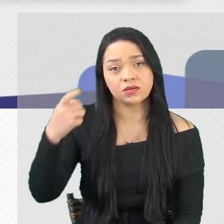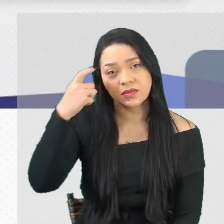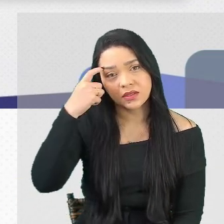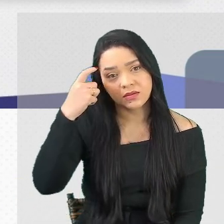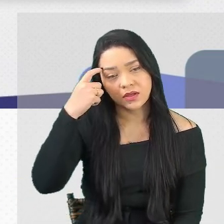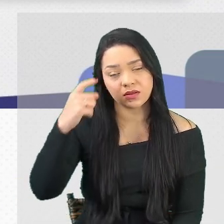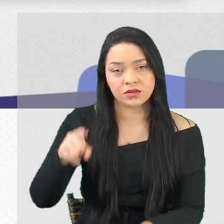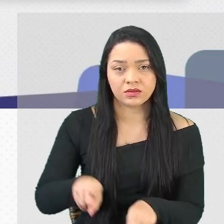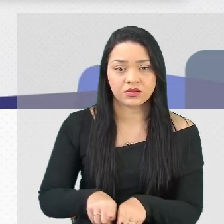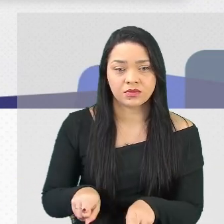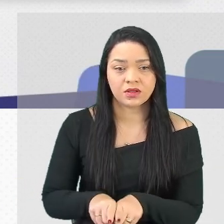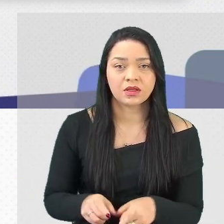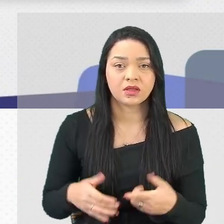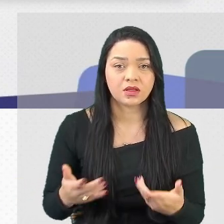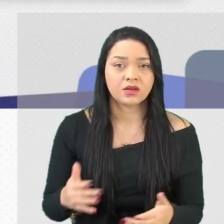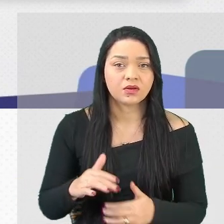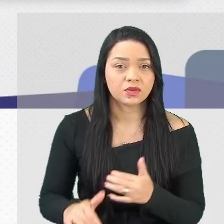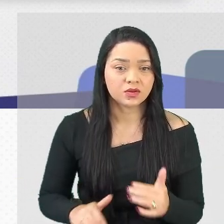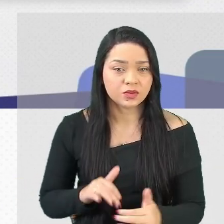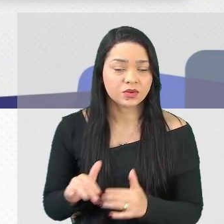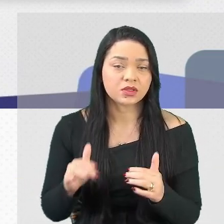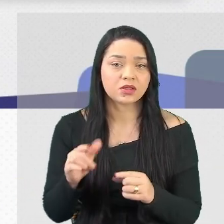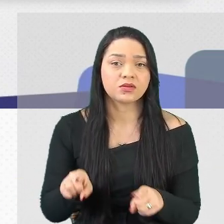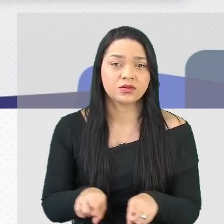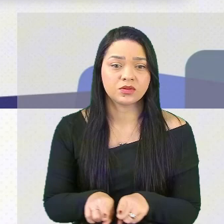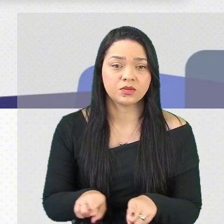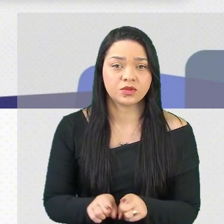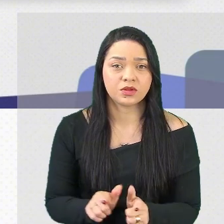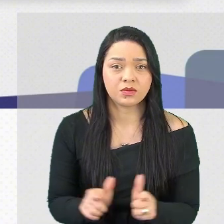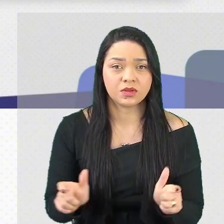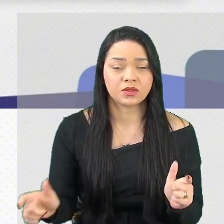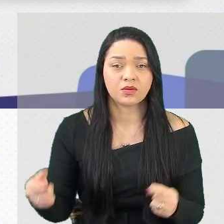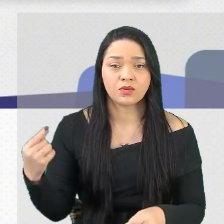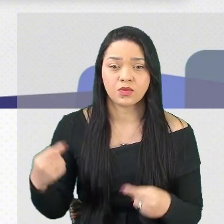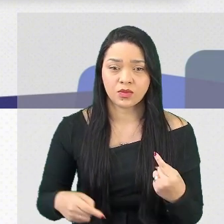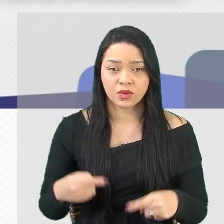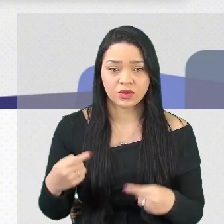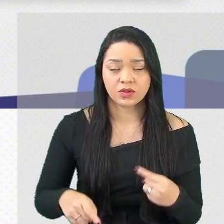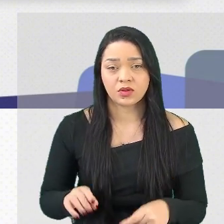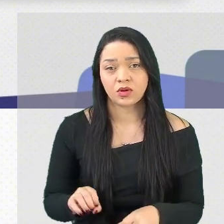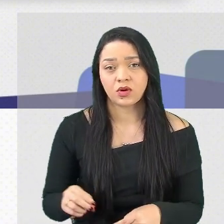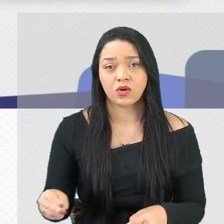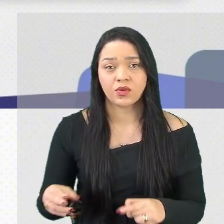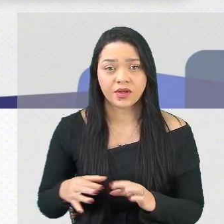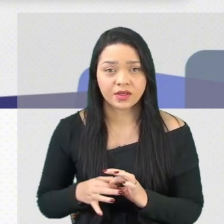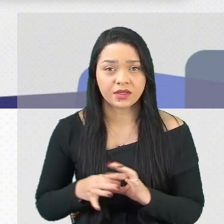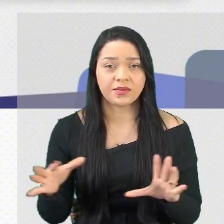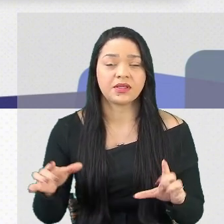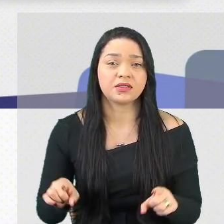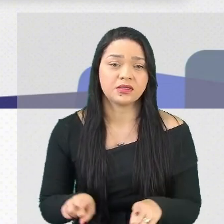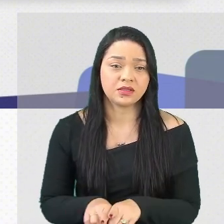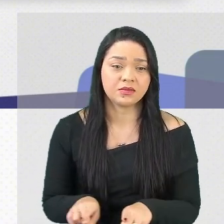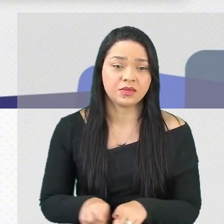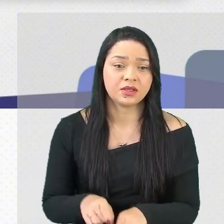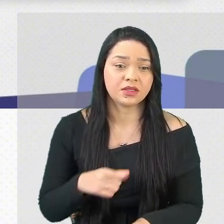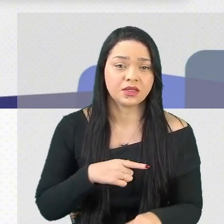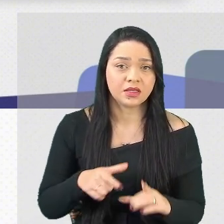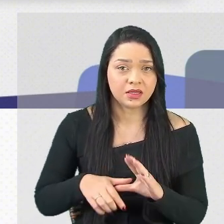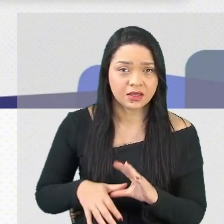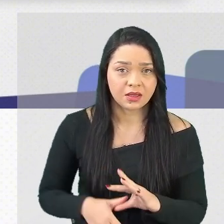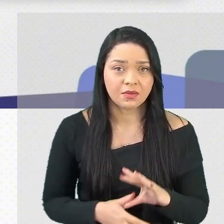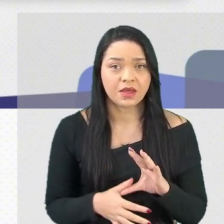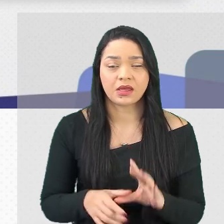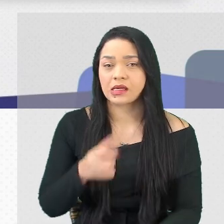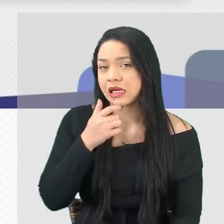que constituirão os processos de emancipação política ou de independência, até mesmo aqui da América, seja